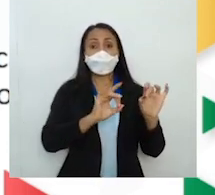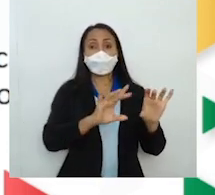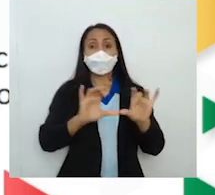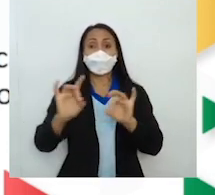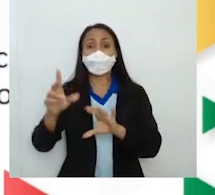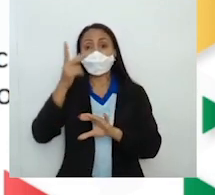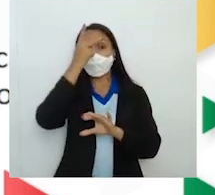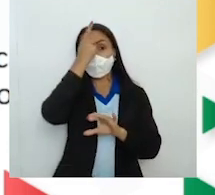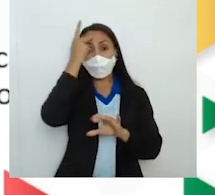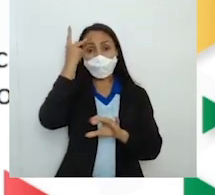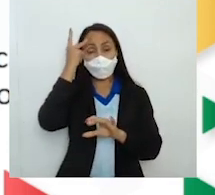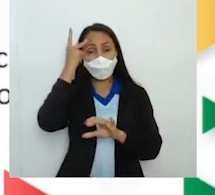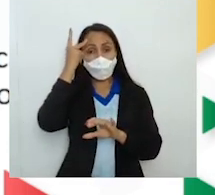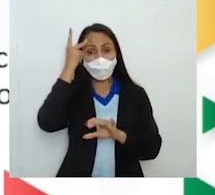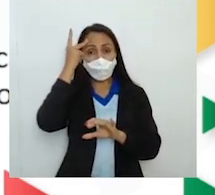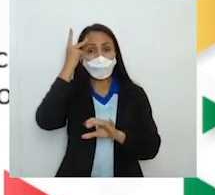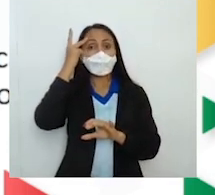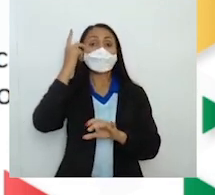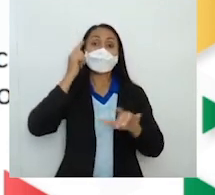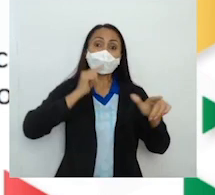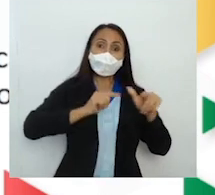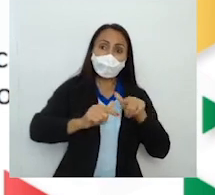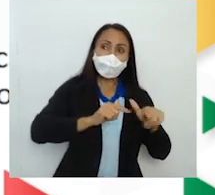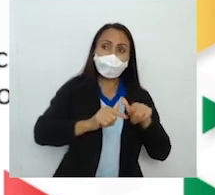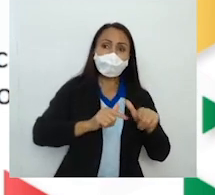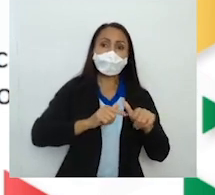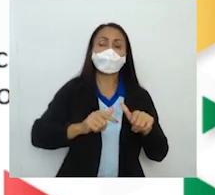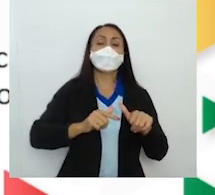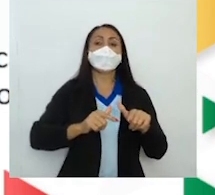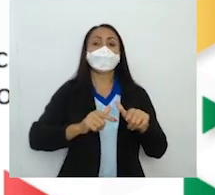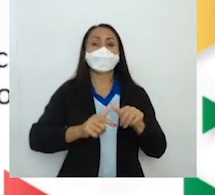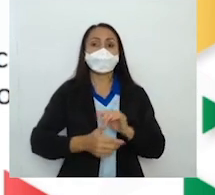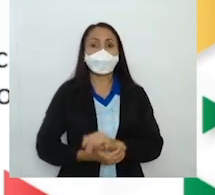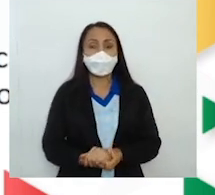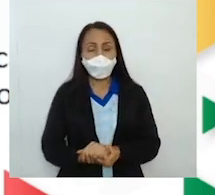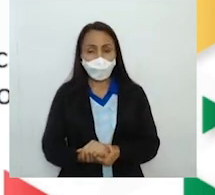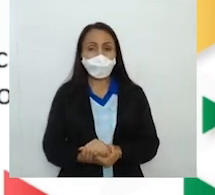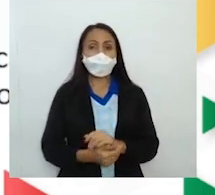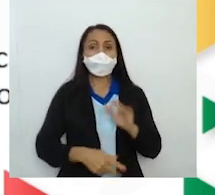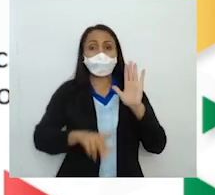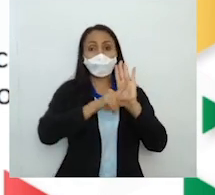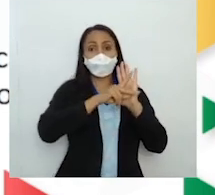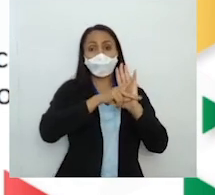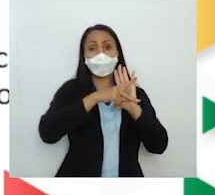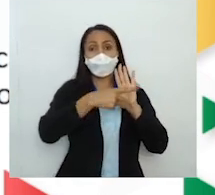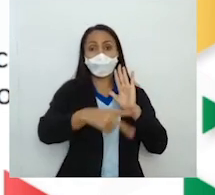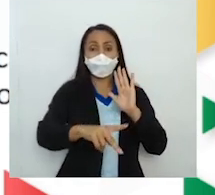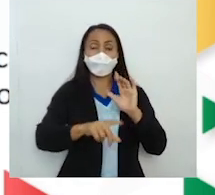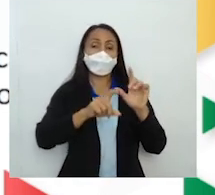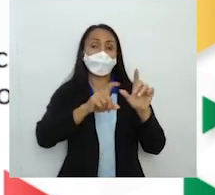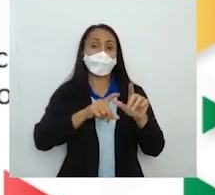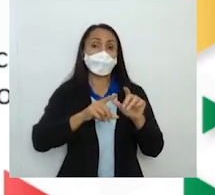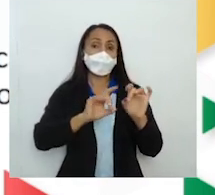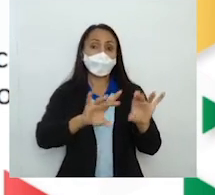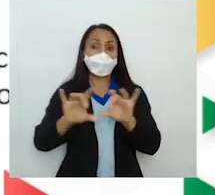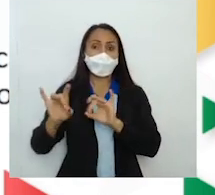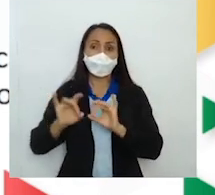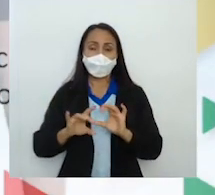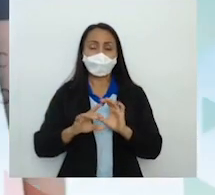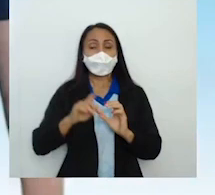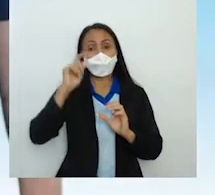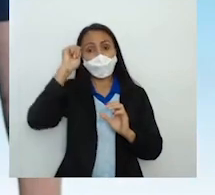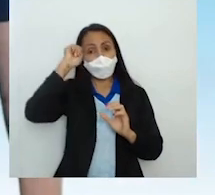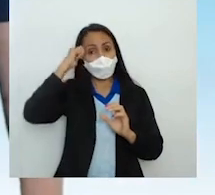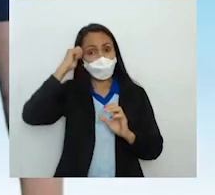pessoas escravizadas. Havia um mercado próprio para isso. E assim, os escravizados eles